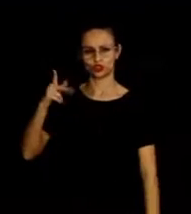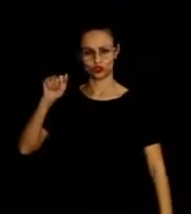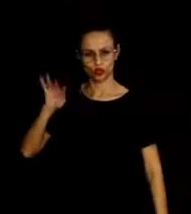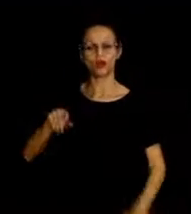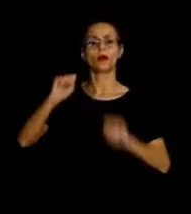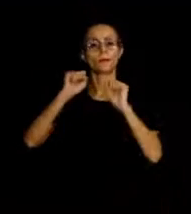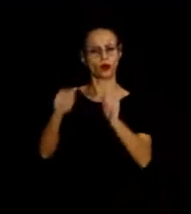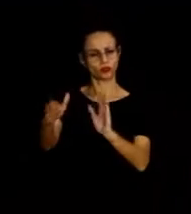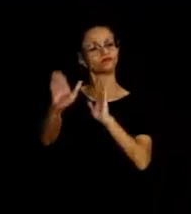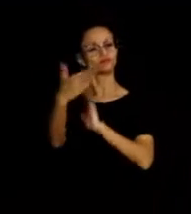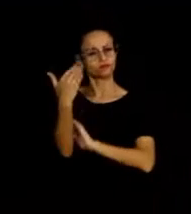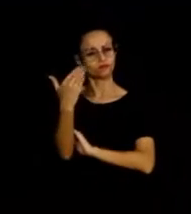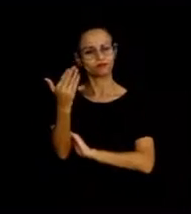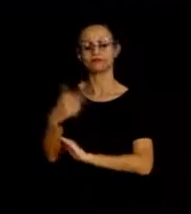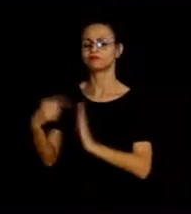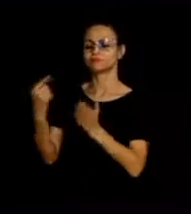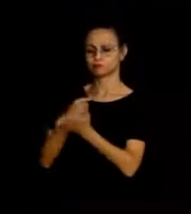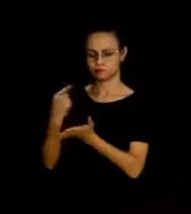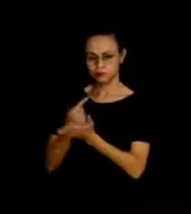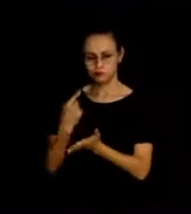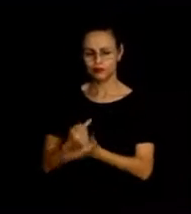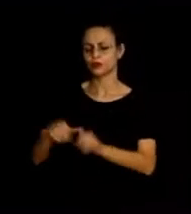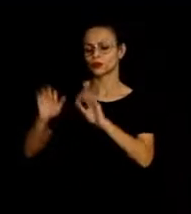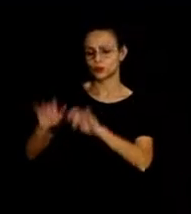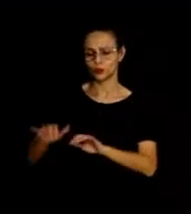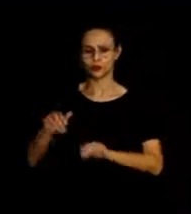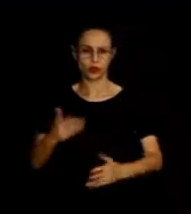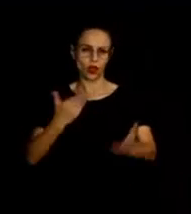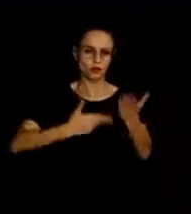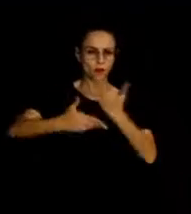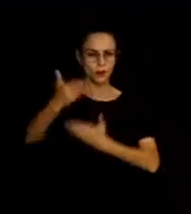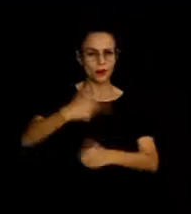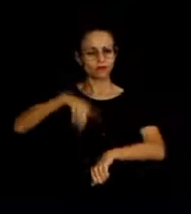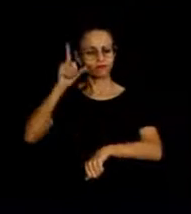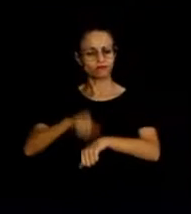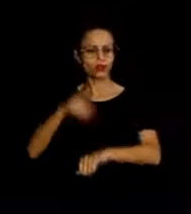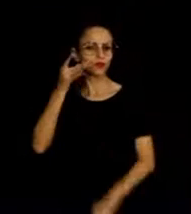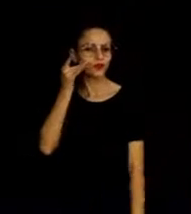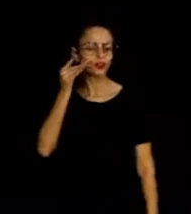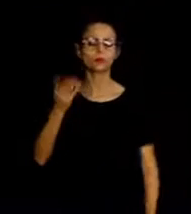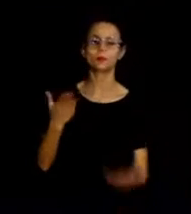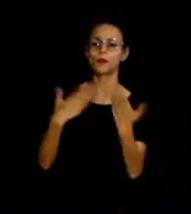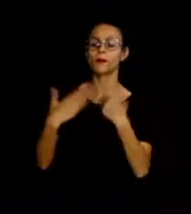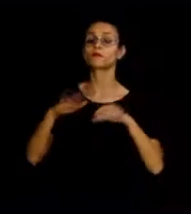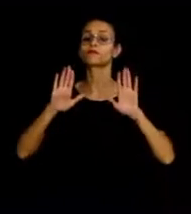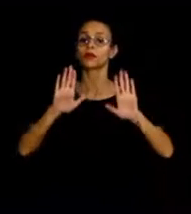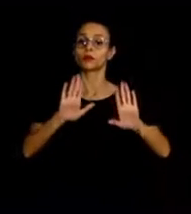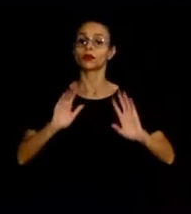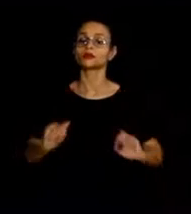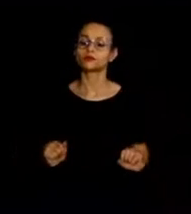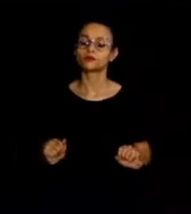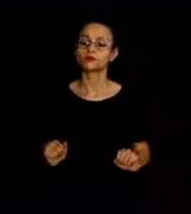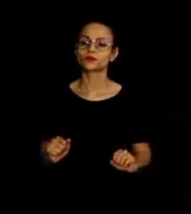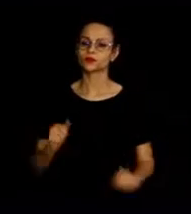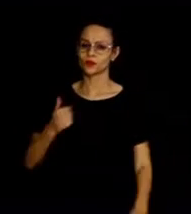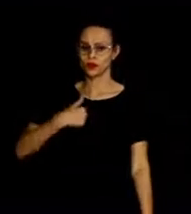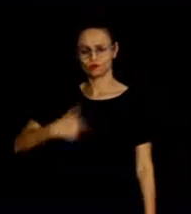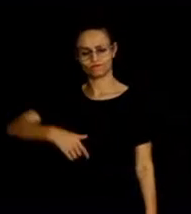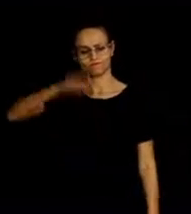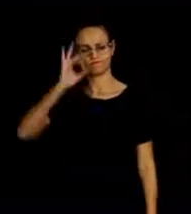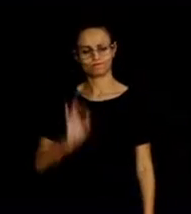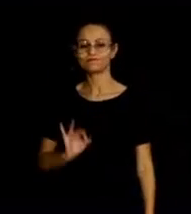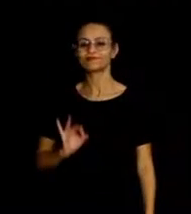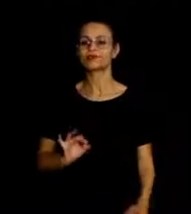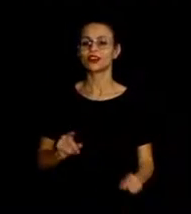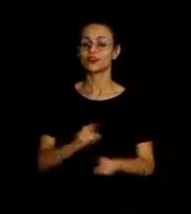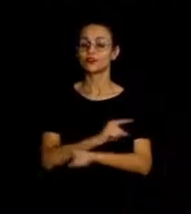a sua pergunta na medida do possível a gente já vai é em tempo real de alugando mas eu eu te garanto